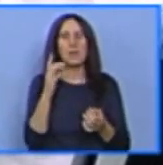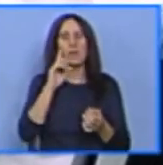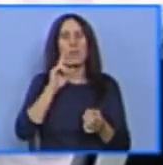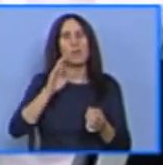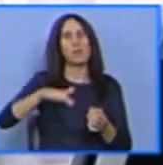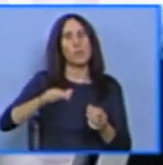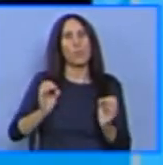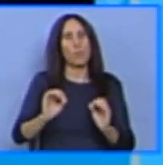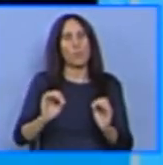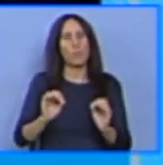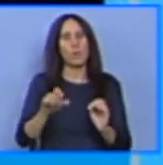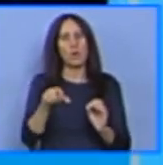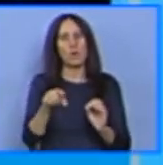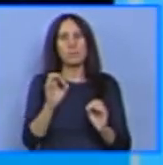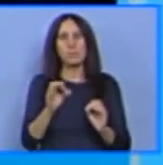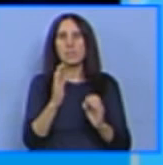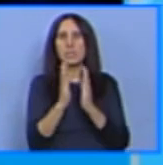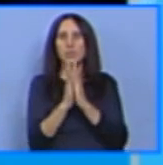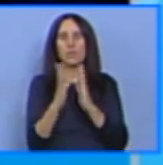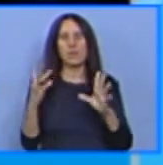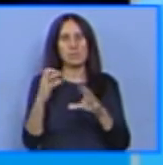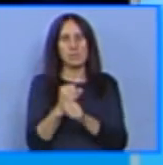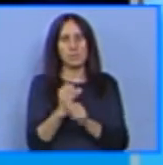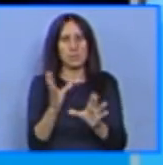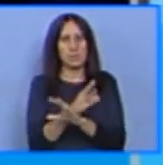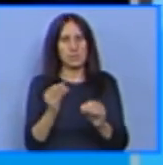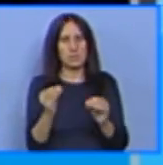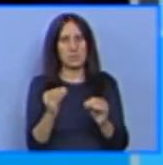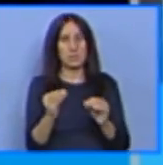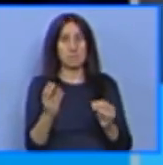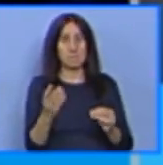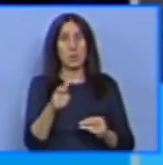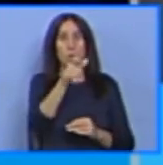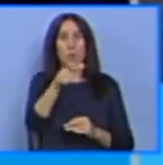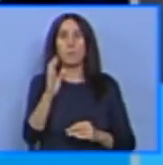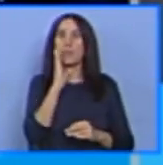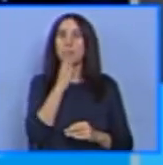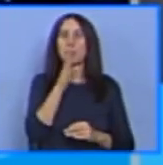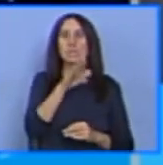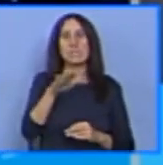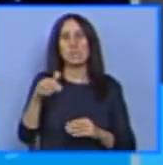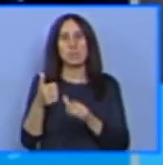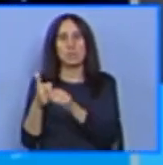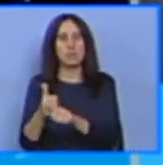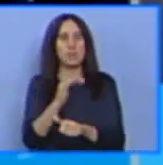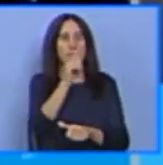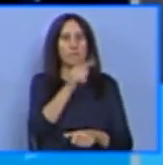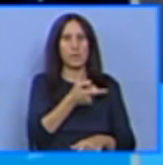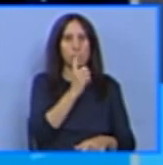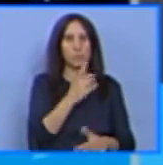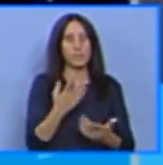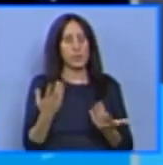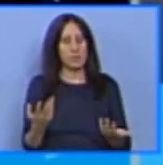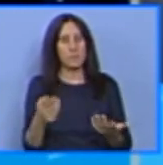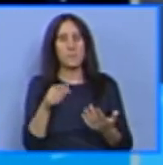mesmo desaparecimento das religiões, não é? Portanto, o homem passa a depender da ciência e não da fé. Ora, aquilo